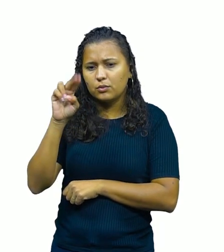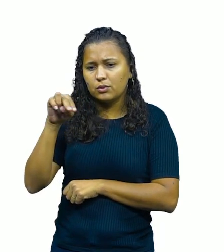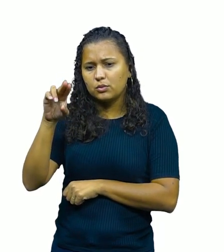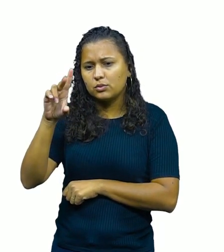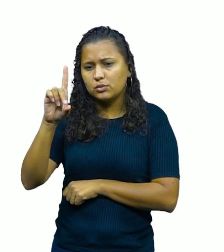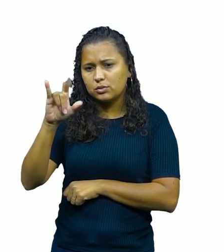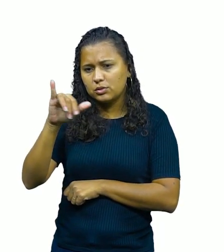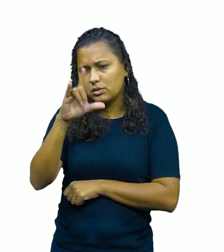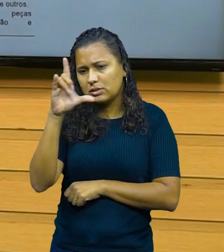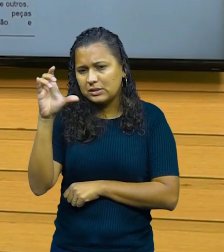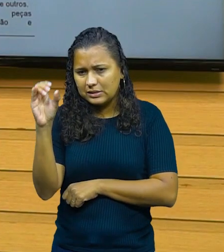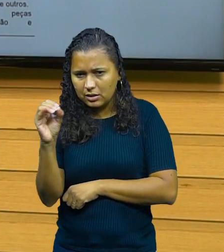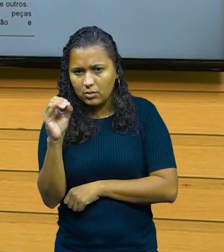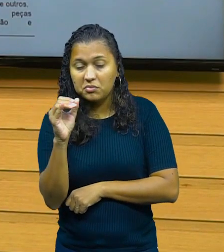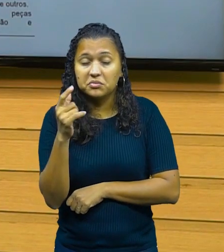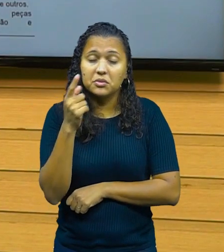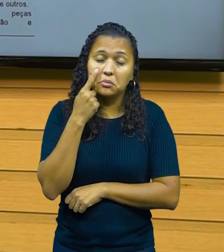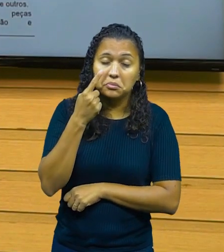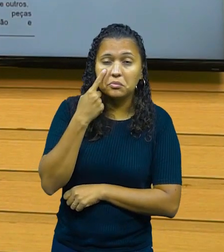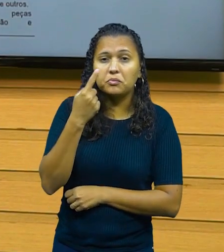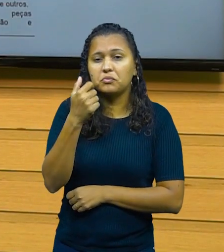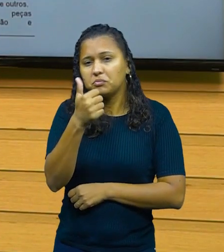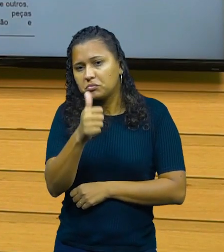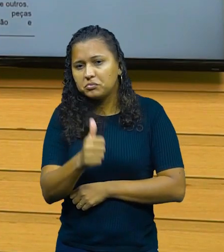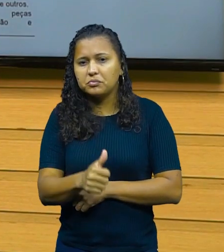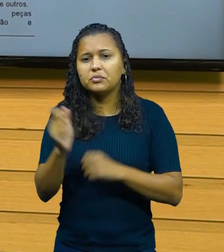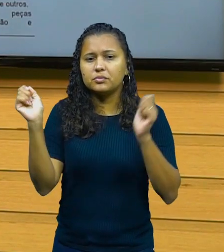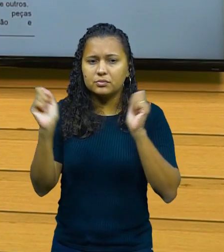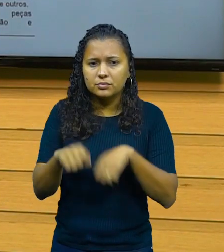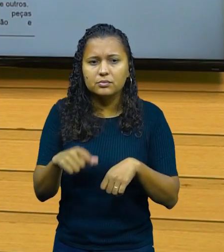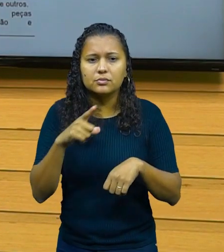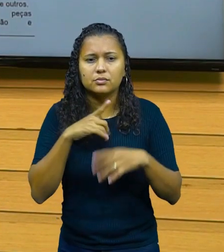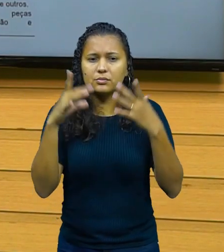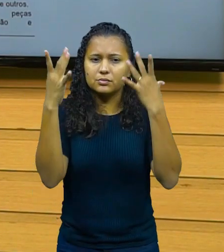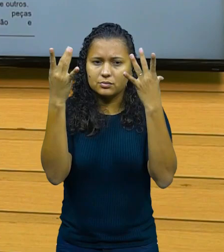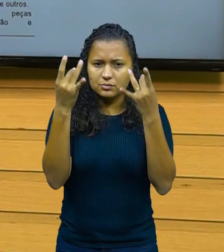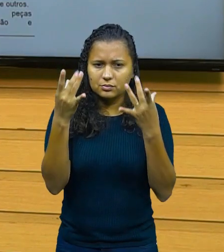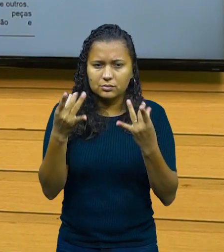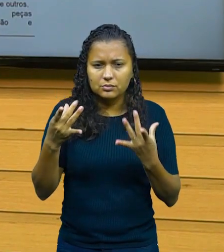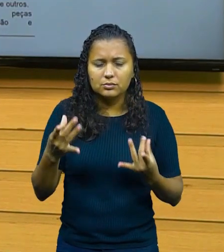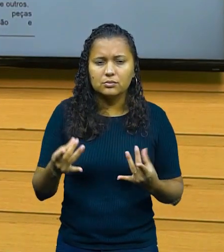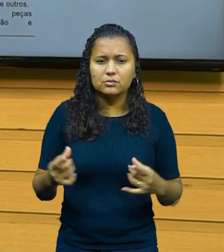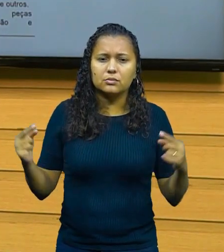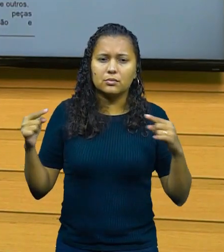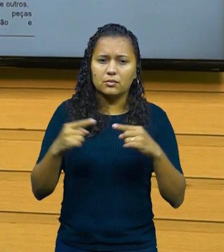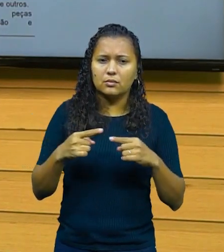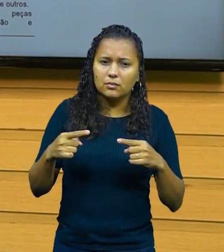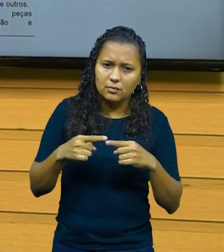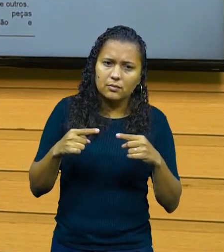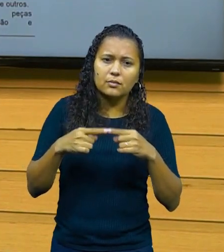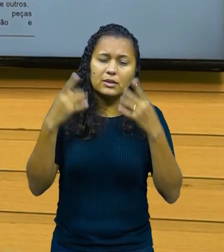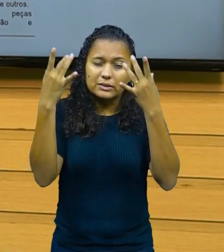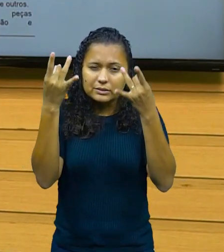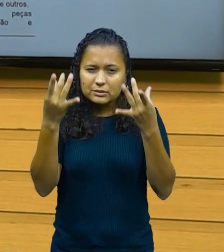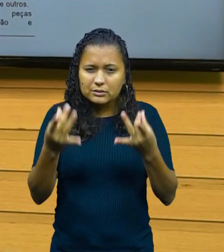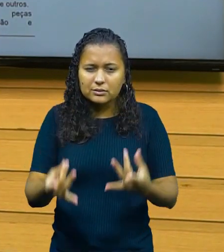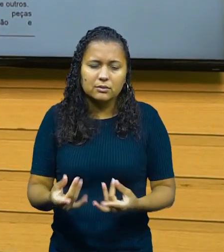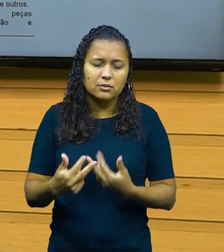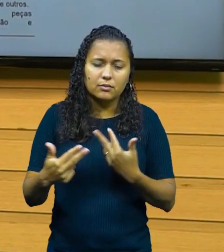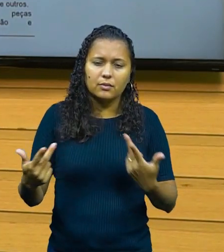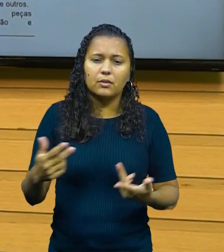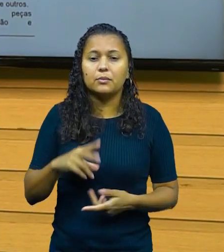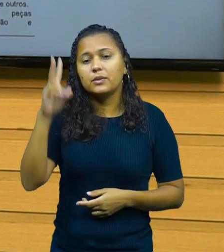fundição, forjamento. Então aqui, dependendo do grau, a gente tem um nível de especificação do mais grosseiro ao menos